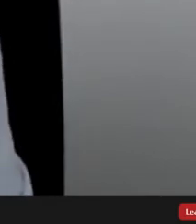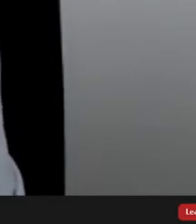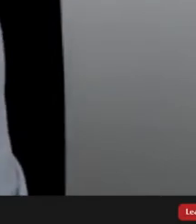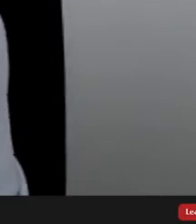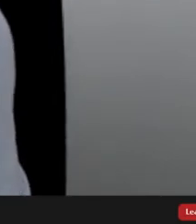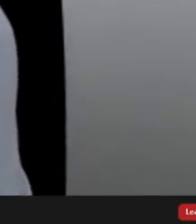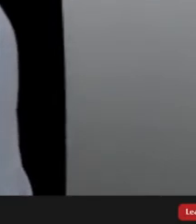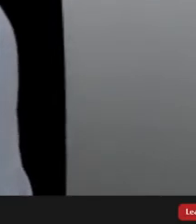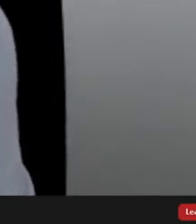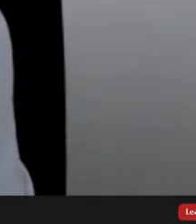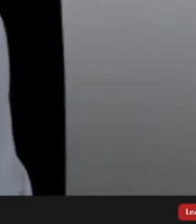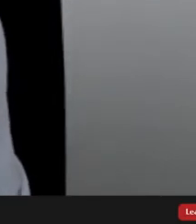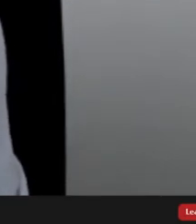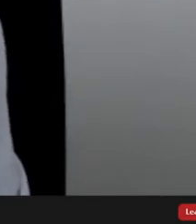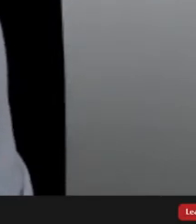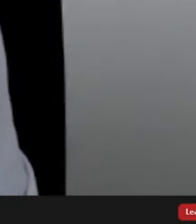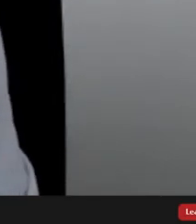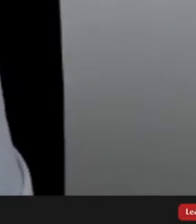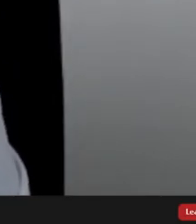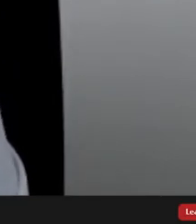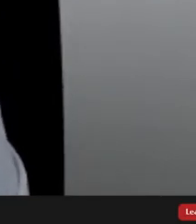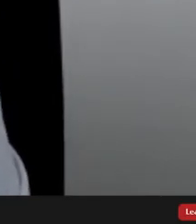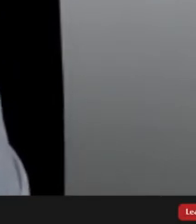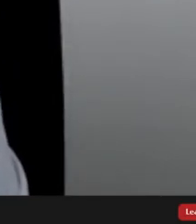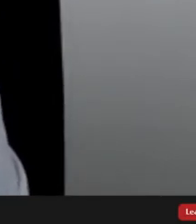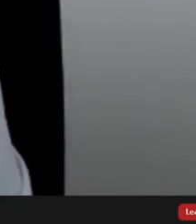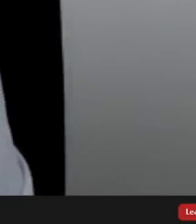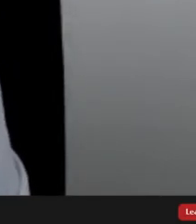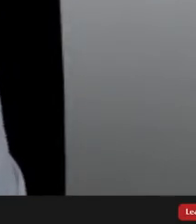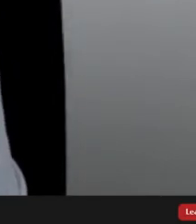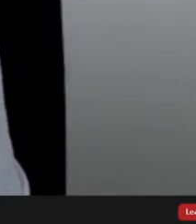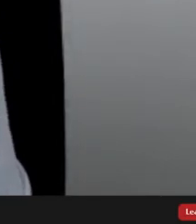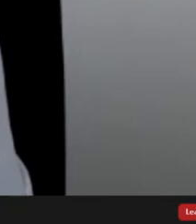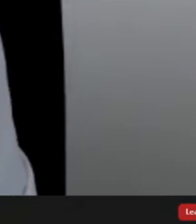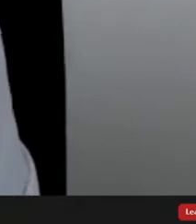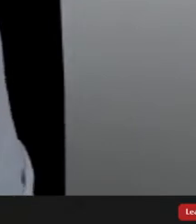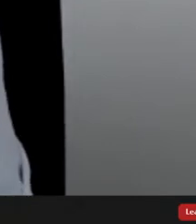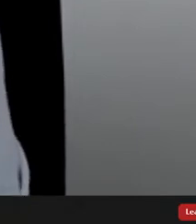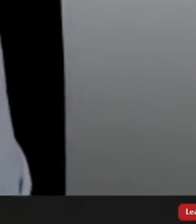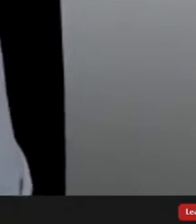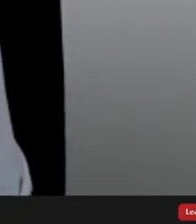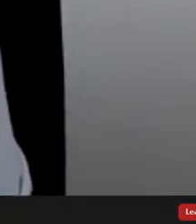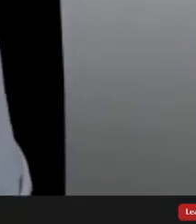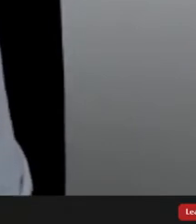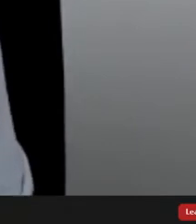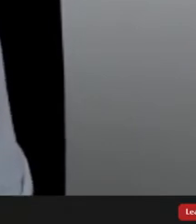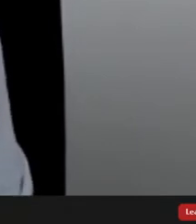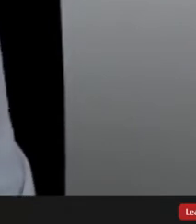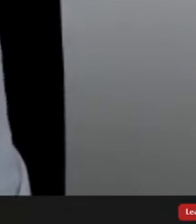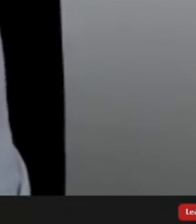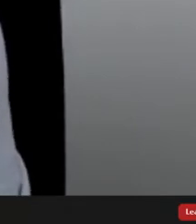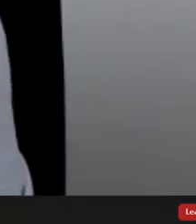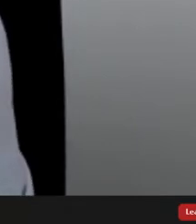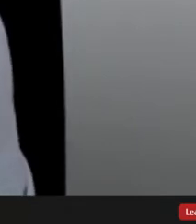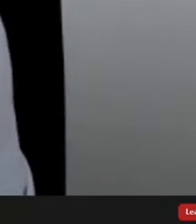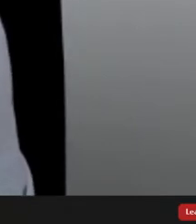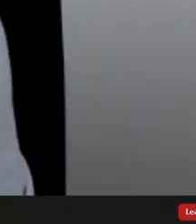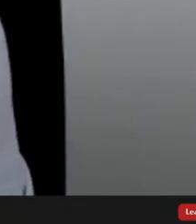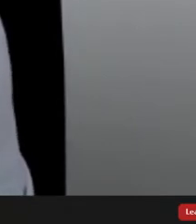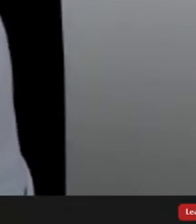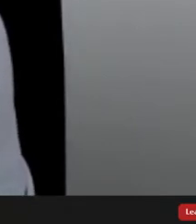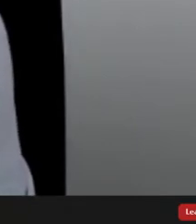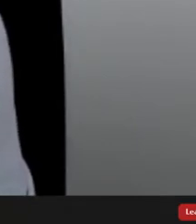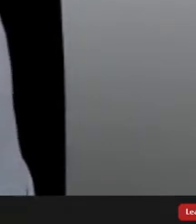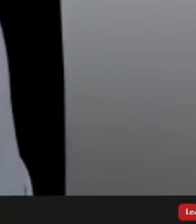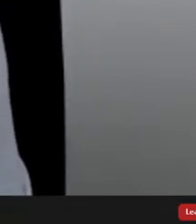né? Certamente os anos de 2020 e de 2021 foram fortemente atingidos